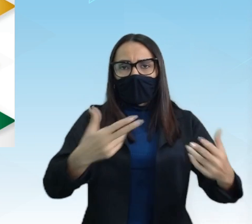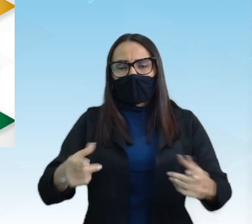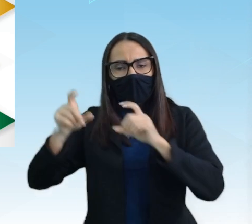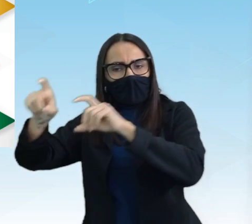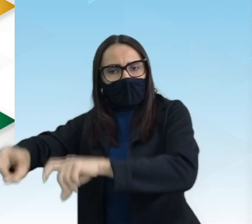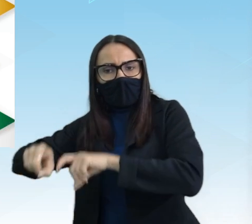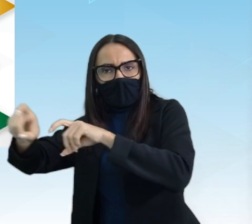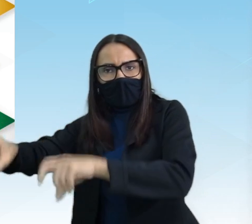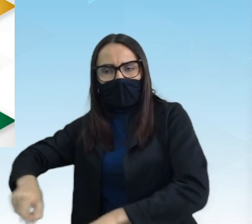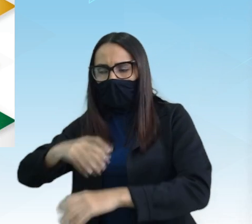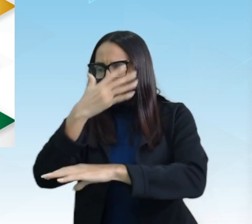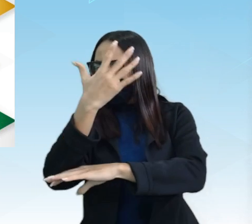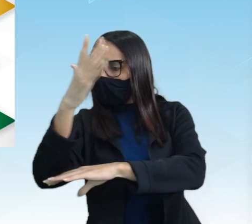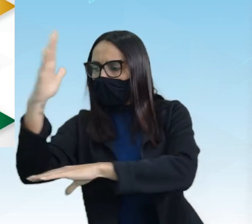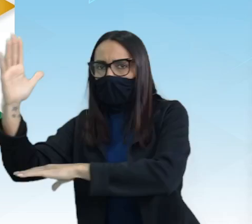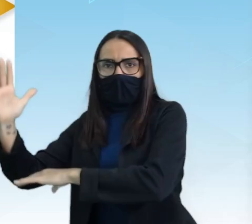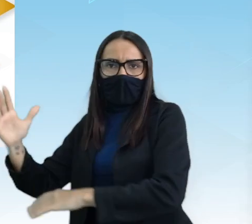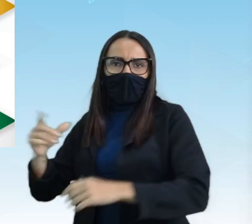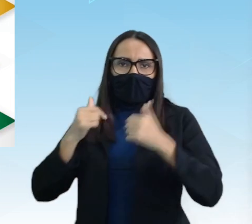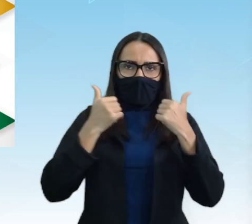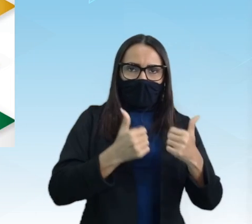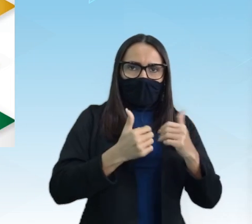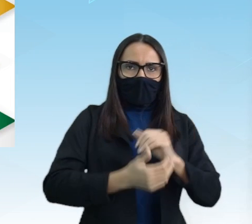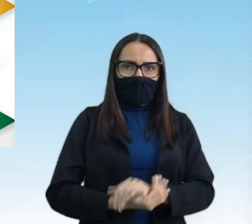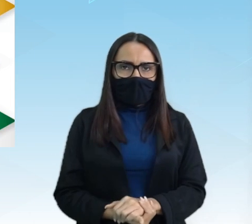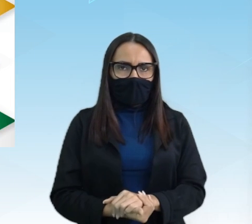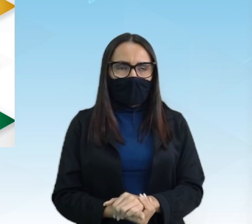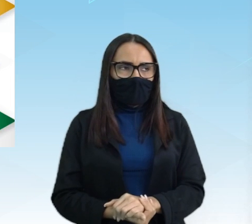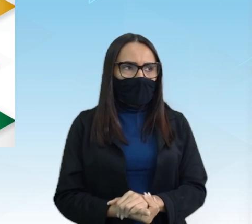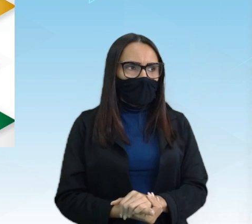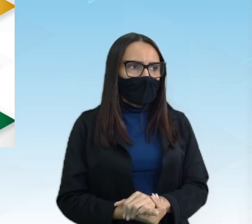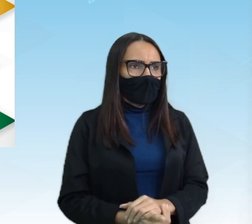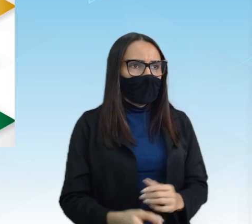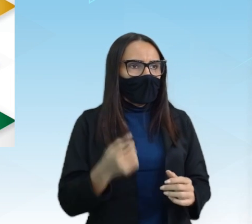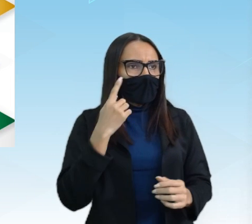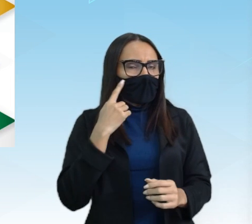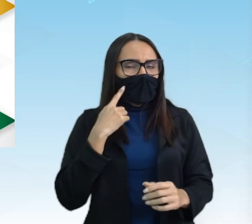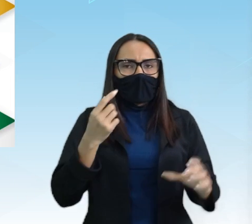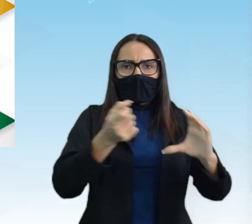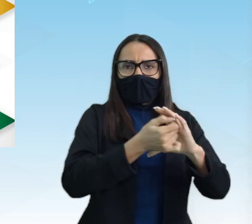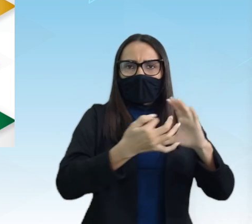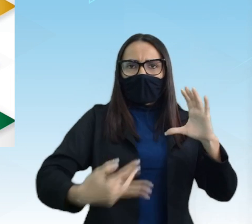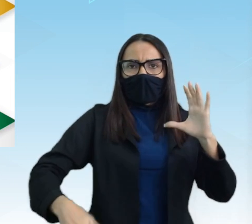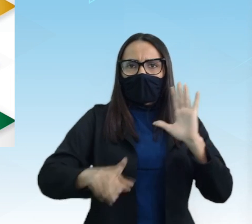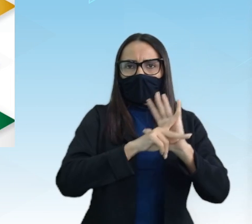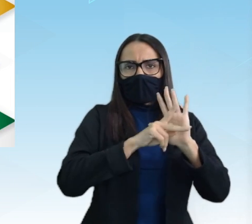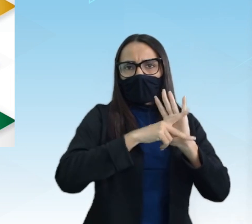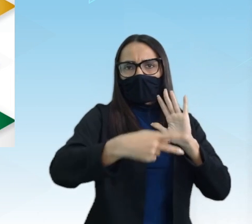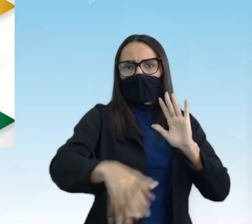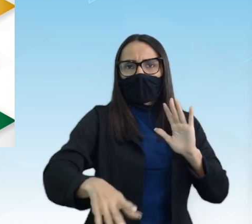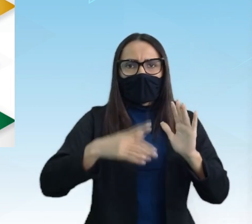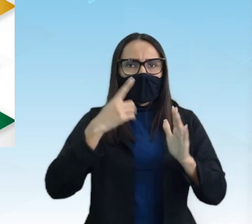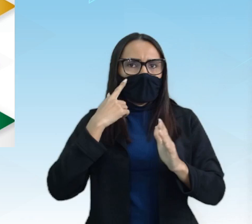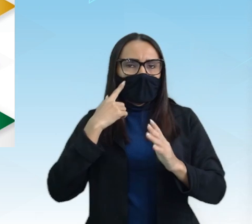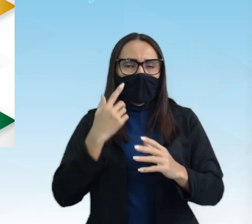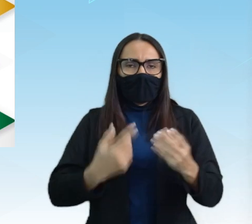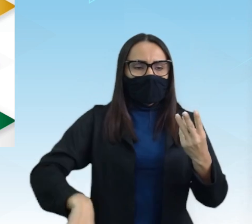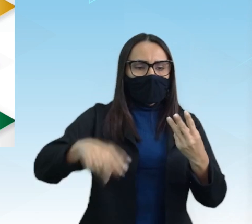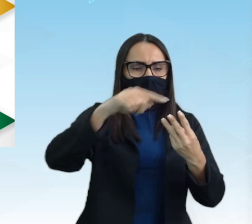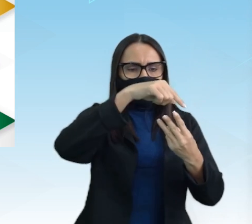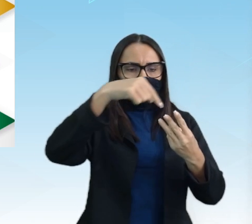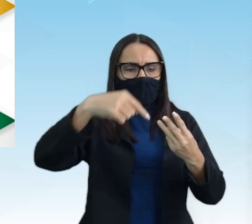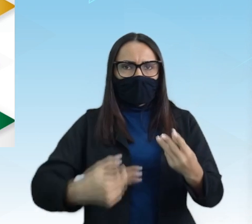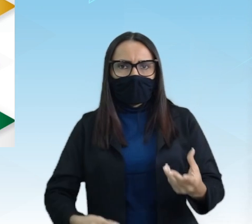é a criação das plantas, tá certo? E ainda se caracteriza o sistema extensivo. Lembra os três